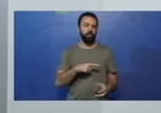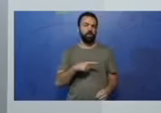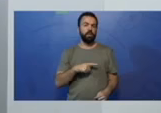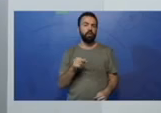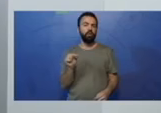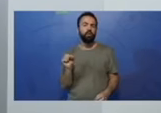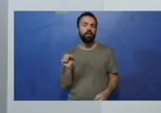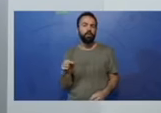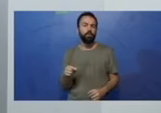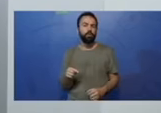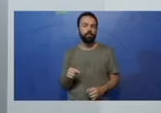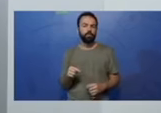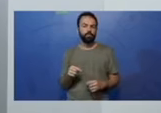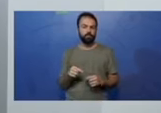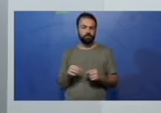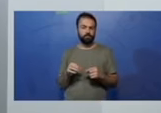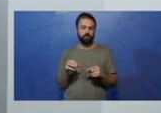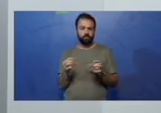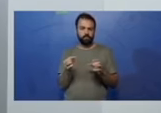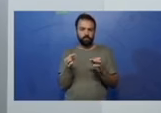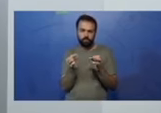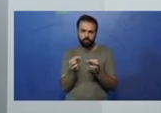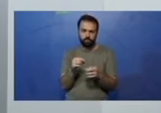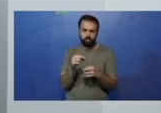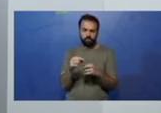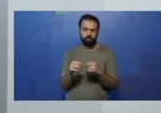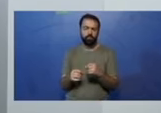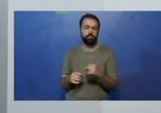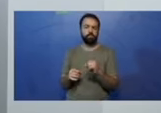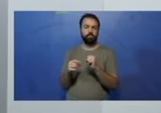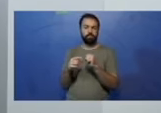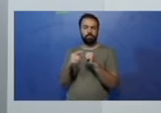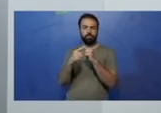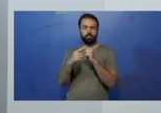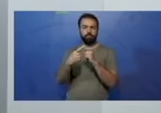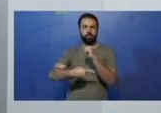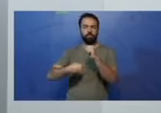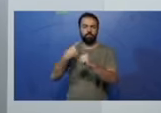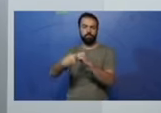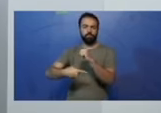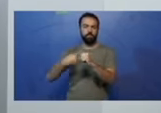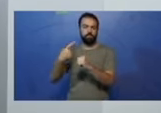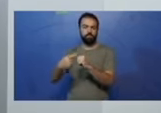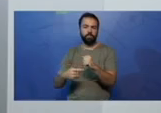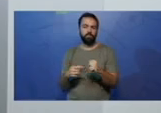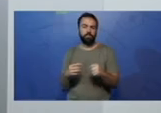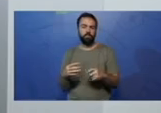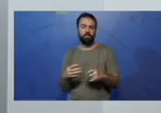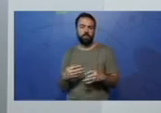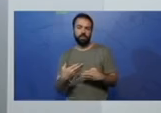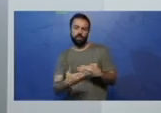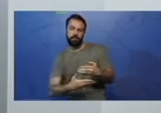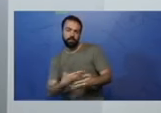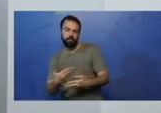chamadas átomos, que interagem entre si a todo momento com maior ou menor intensidade.